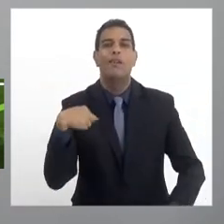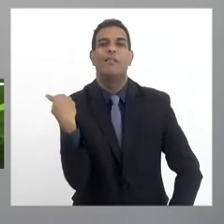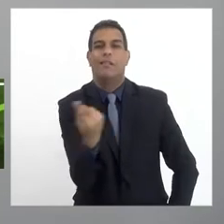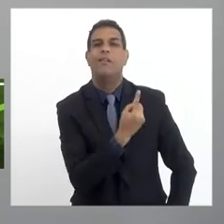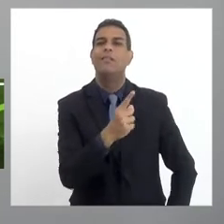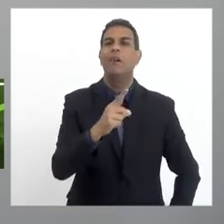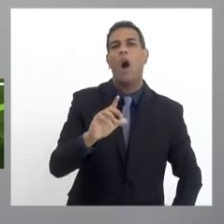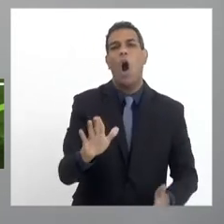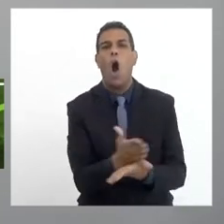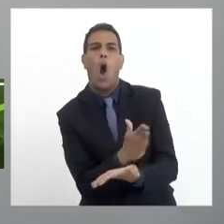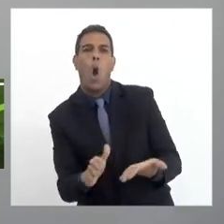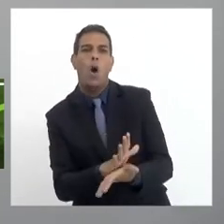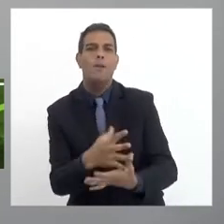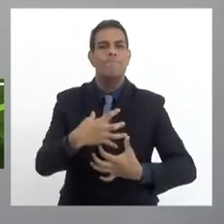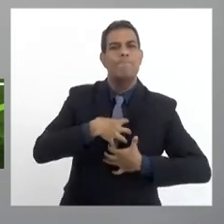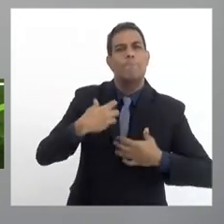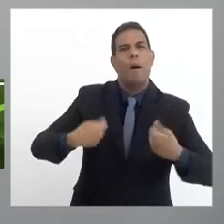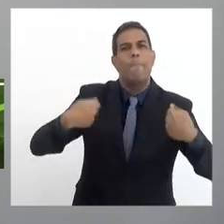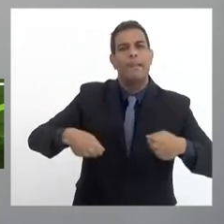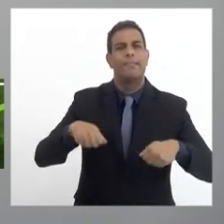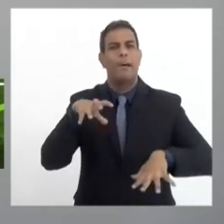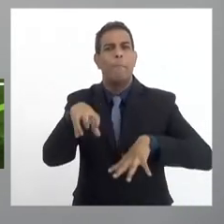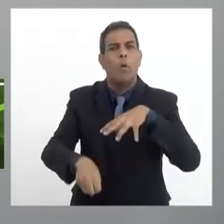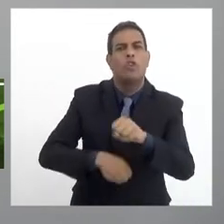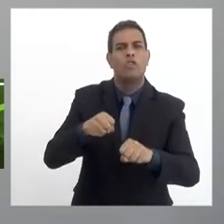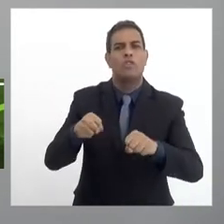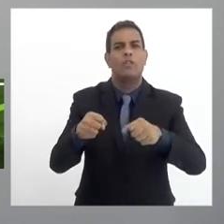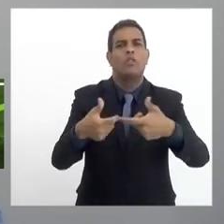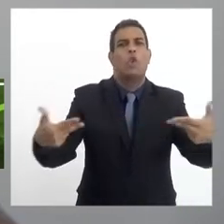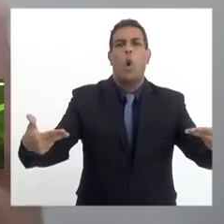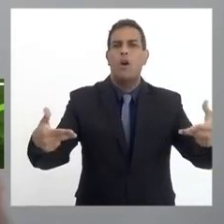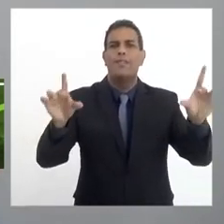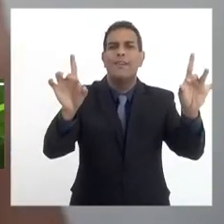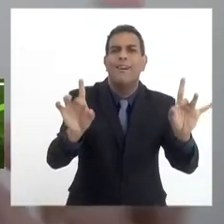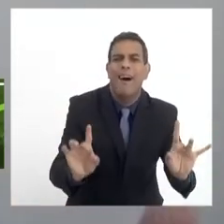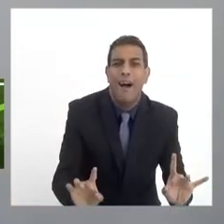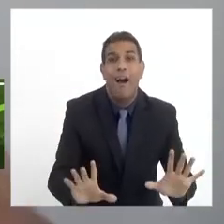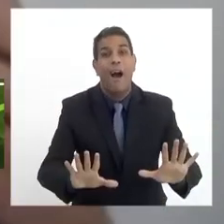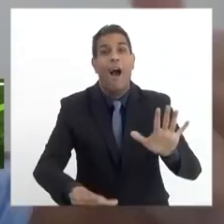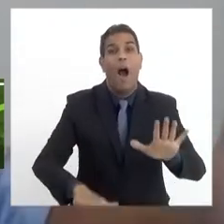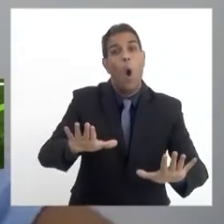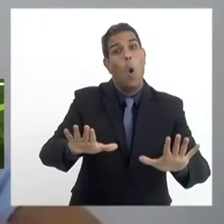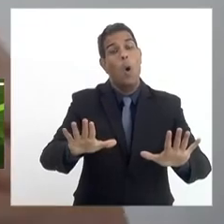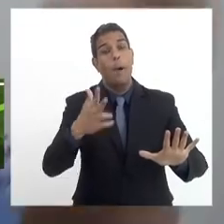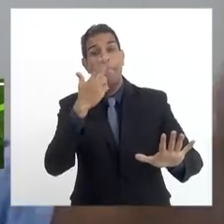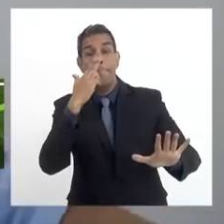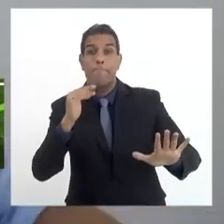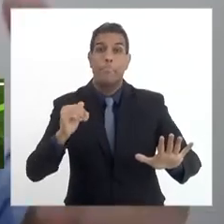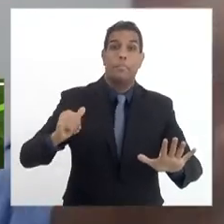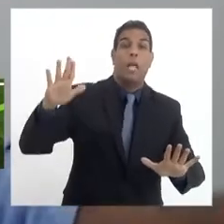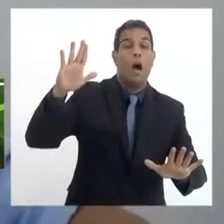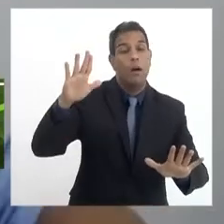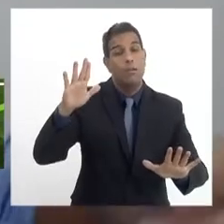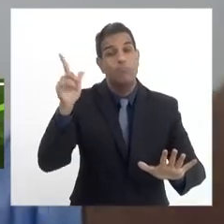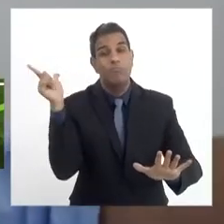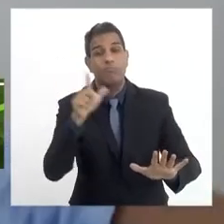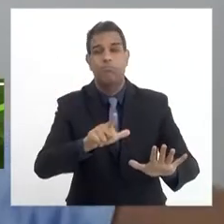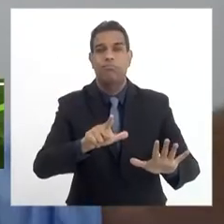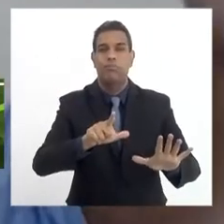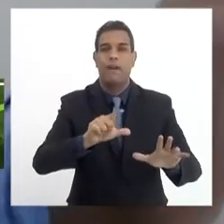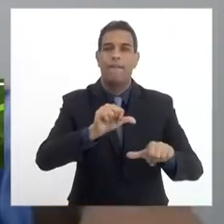temos alguma. Todos nós temos alguma. Entretanto, algumas delas podem eventualmente